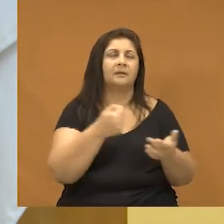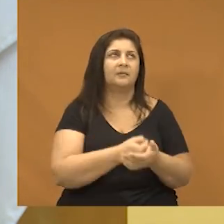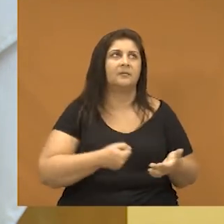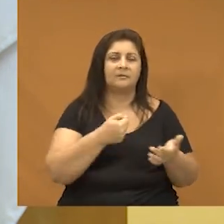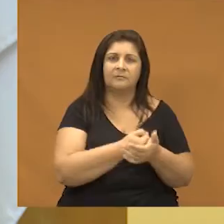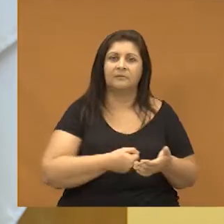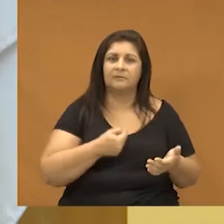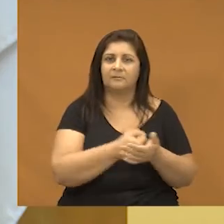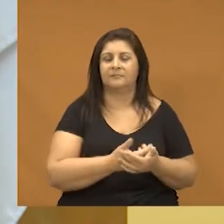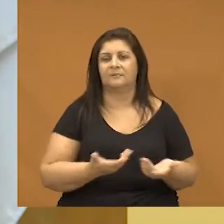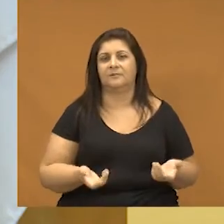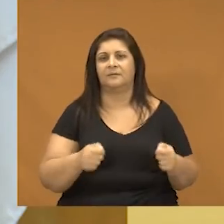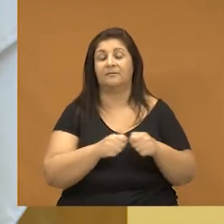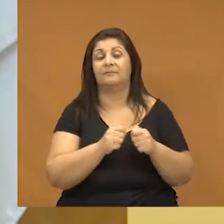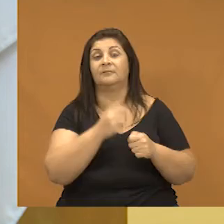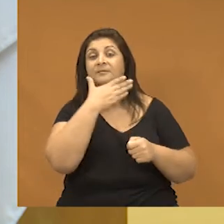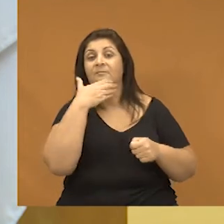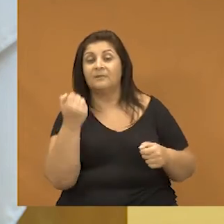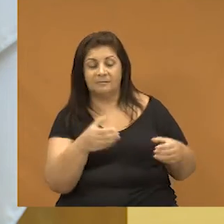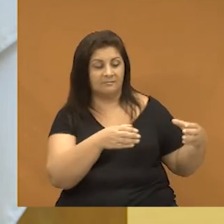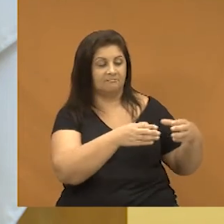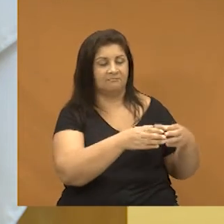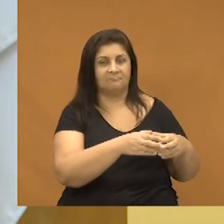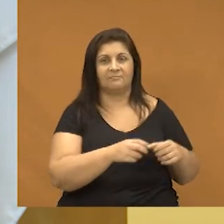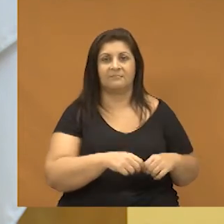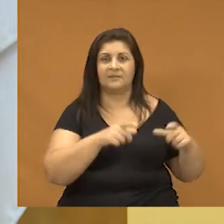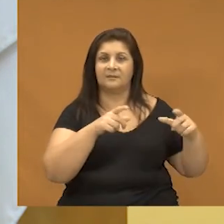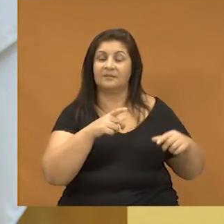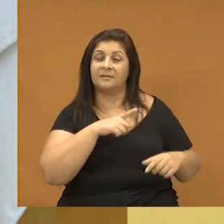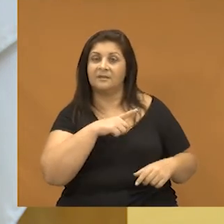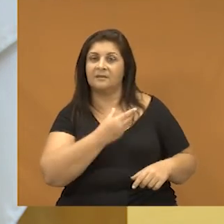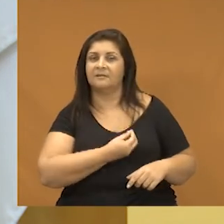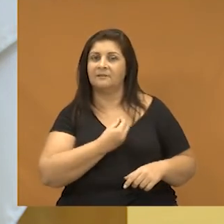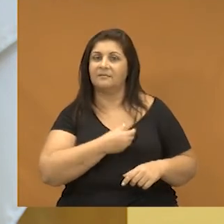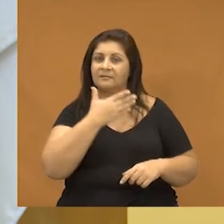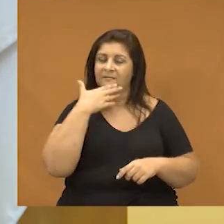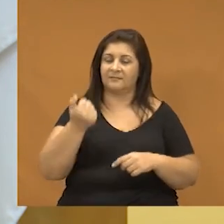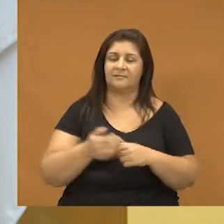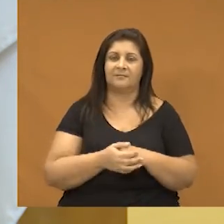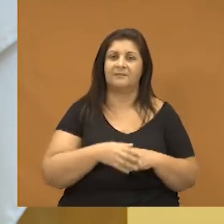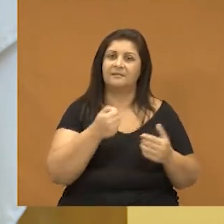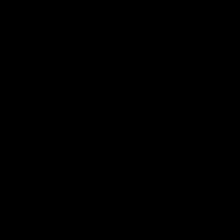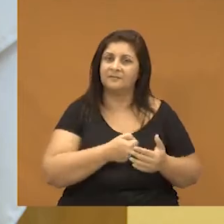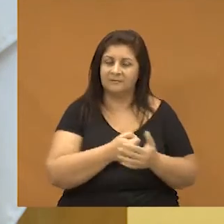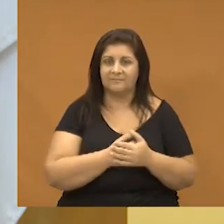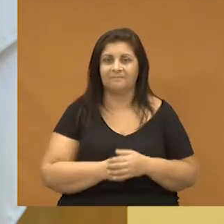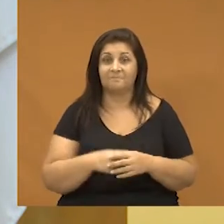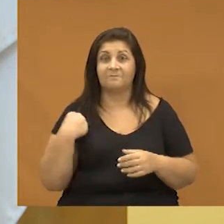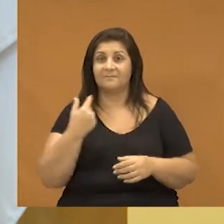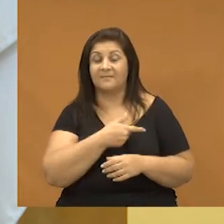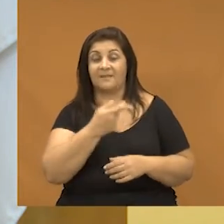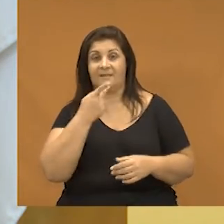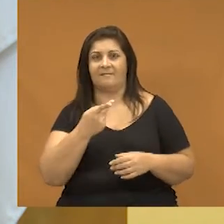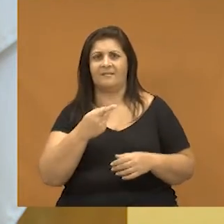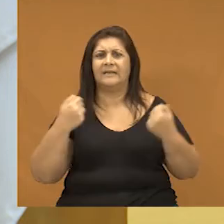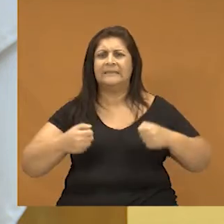moradores fazem para melhorar o seu bairro, para ter uma condição de vida melhor, são luta que eles fazem. Então, quando a gente fala que a gente